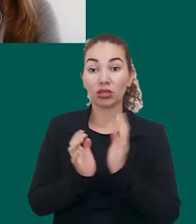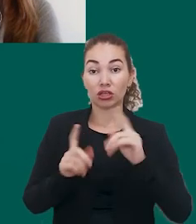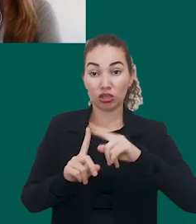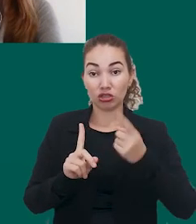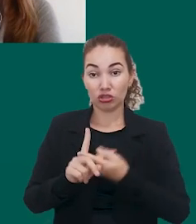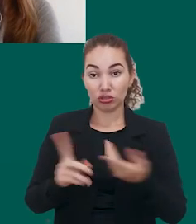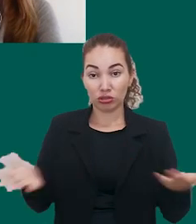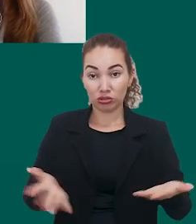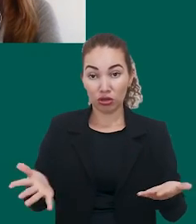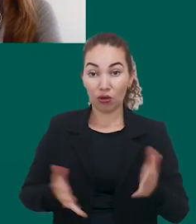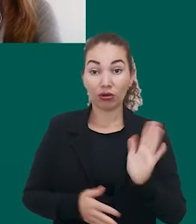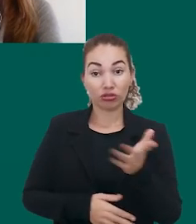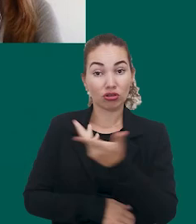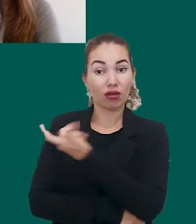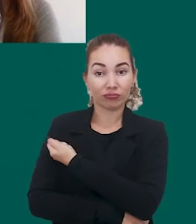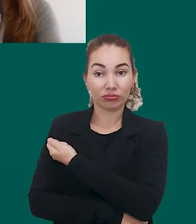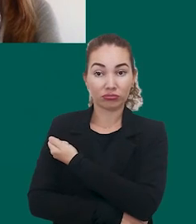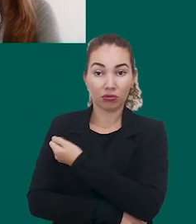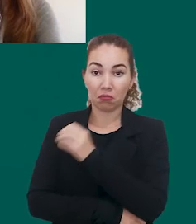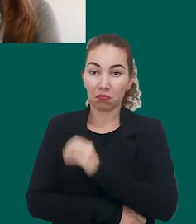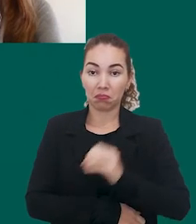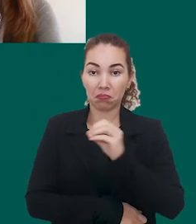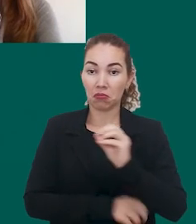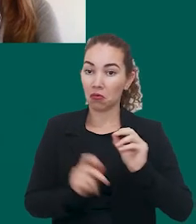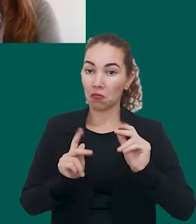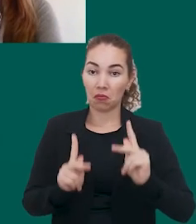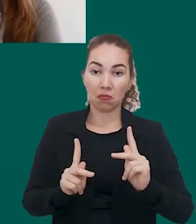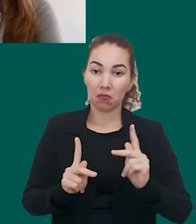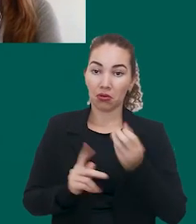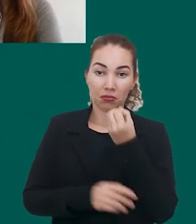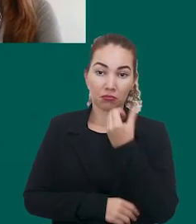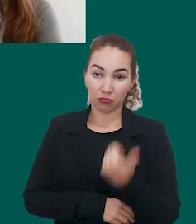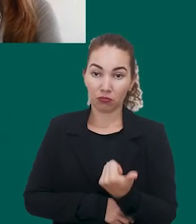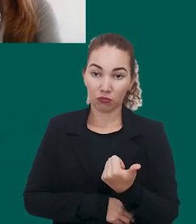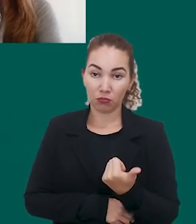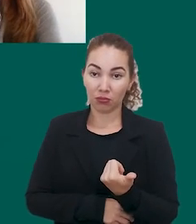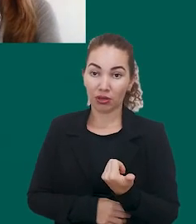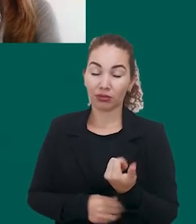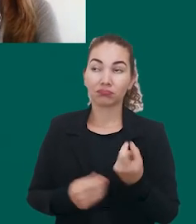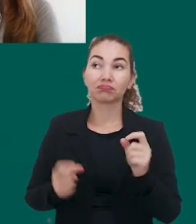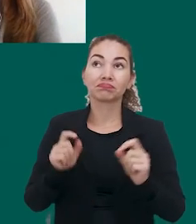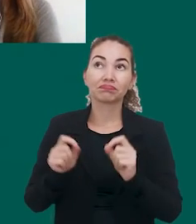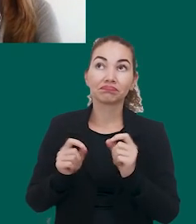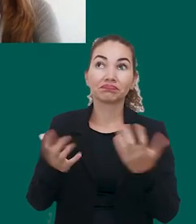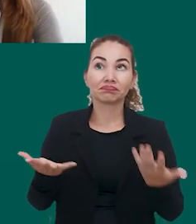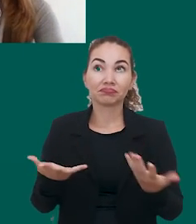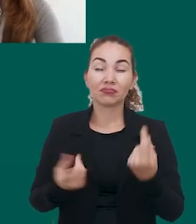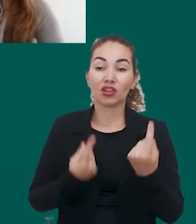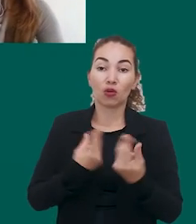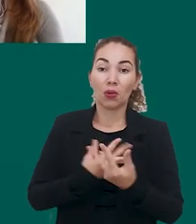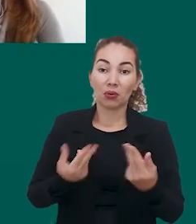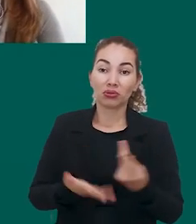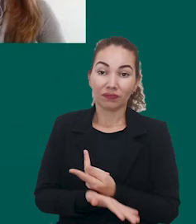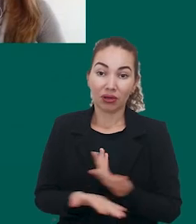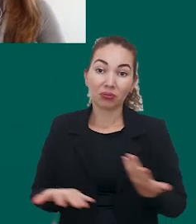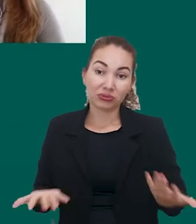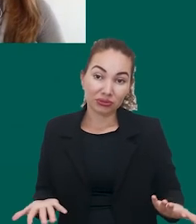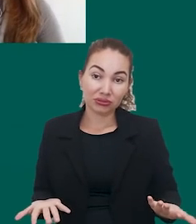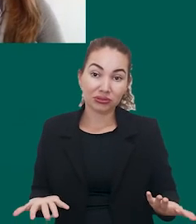são lactantes que vacinaram. E ótimo, que bom, está indo tudo bem. Será que isso vai significar algum comprometimento,